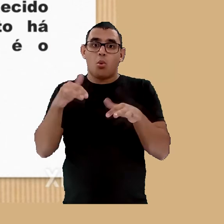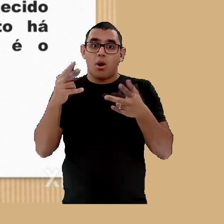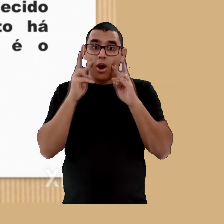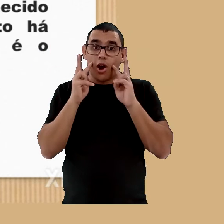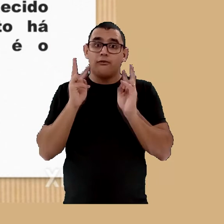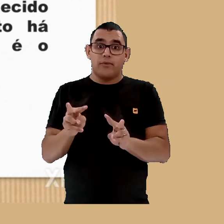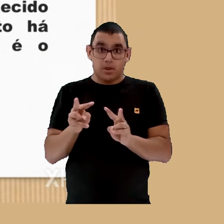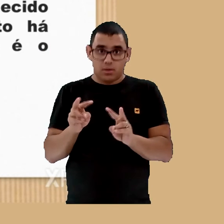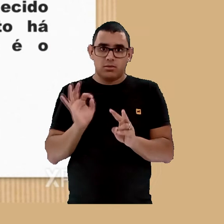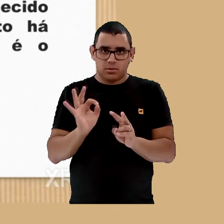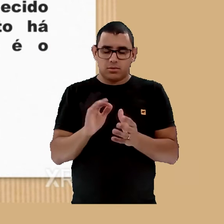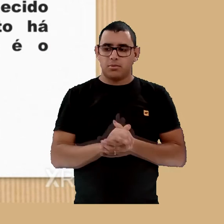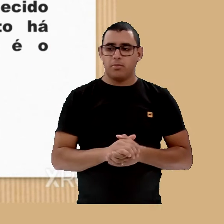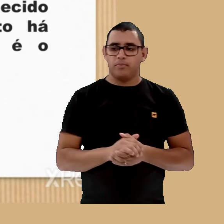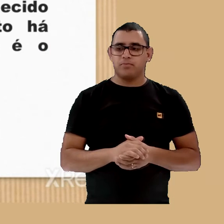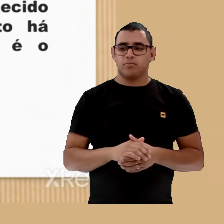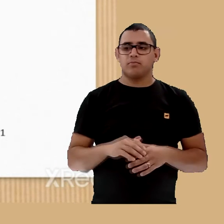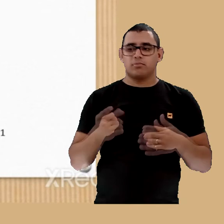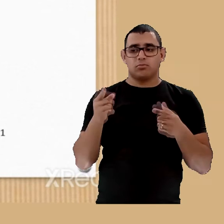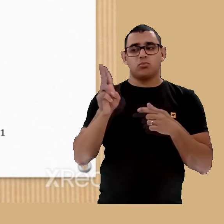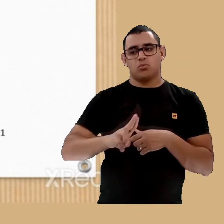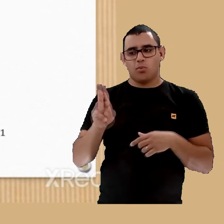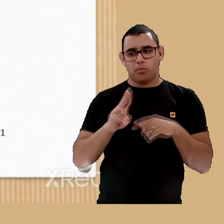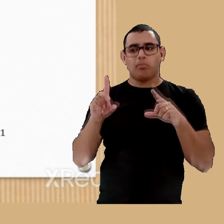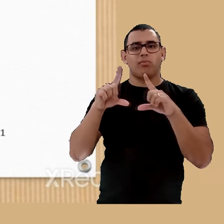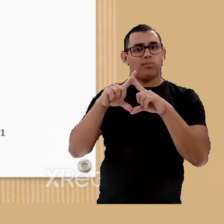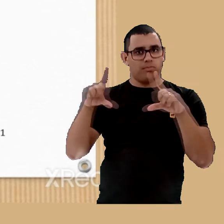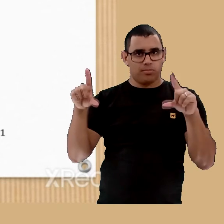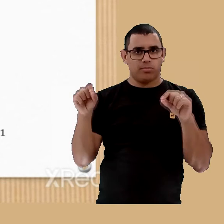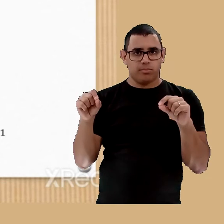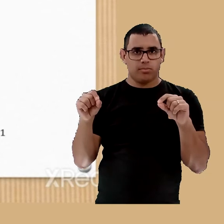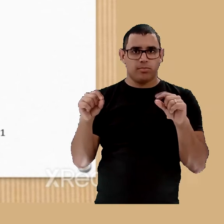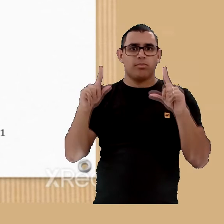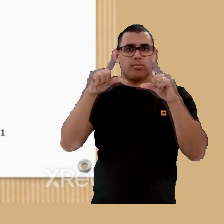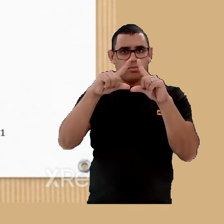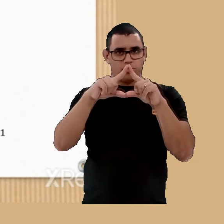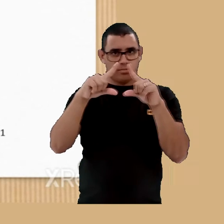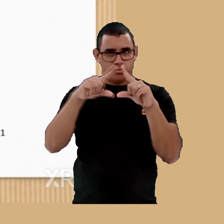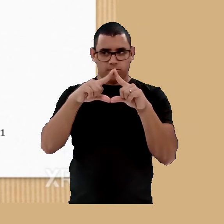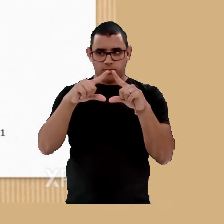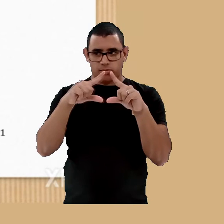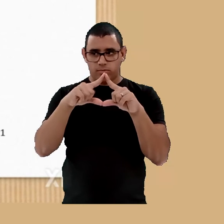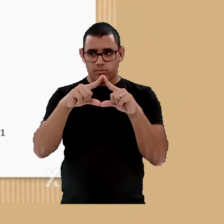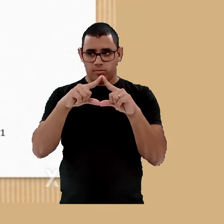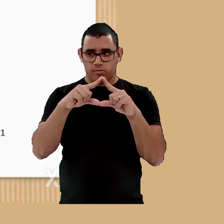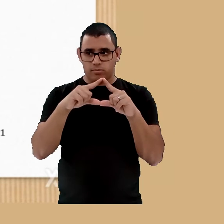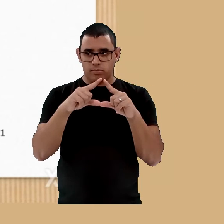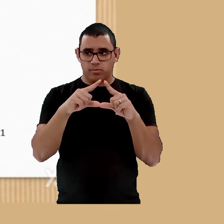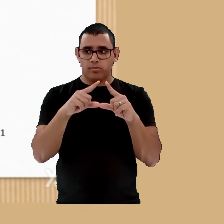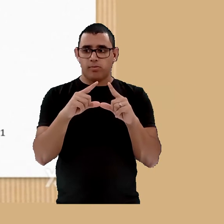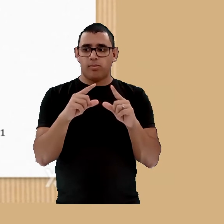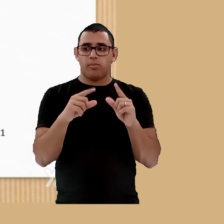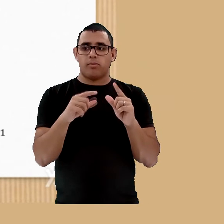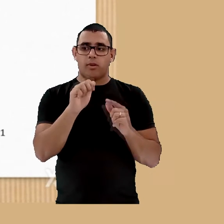Então, vamos observar, utilizando nossa fórmula. Variação de coeficiente de dilatação aparente,